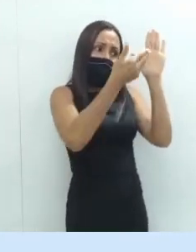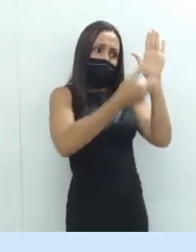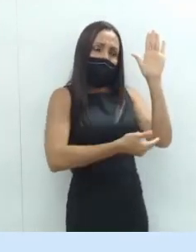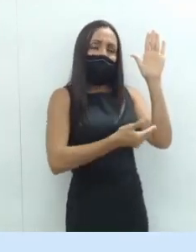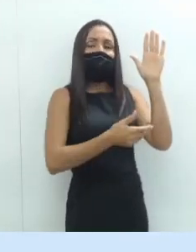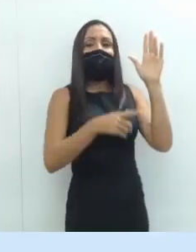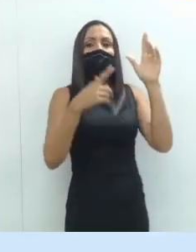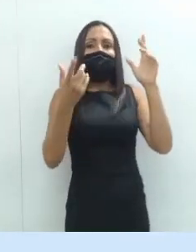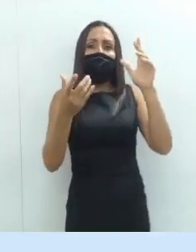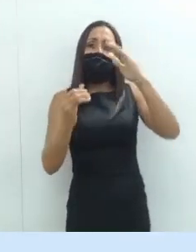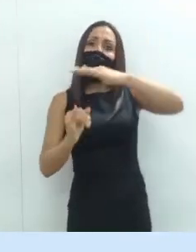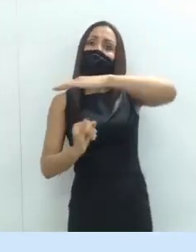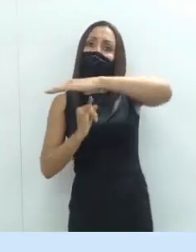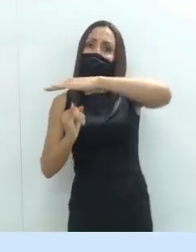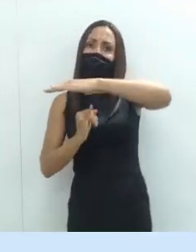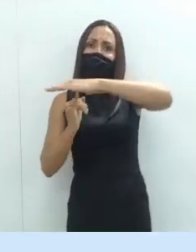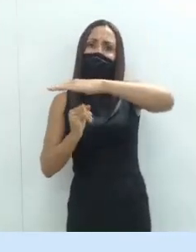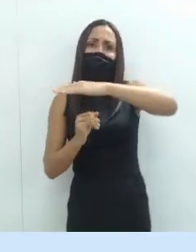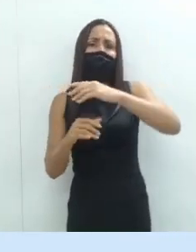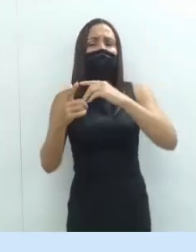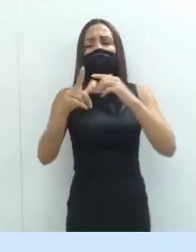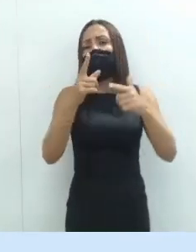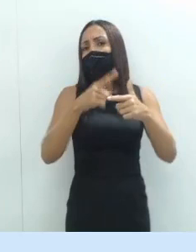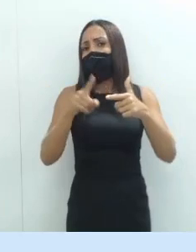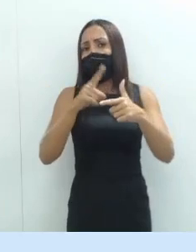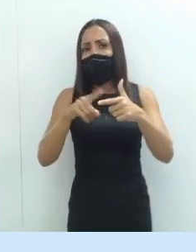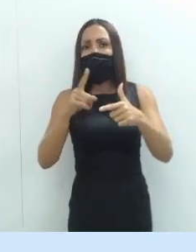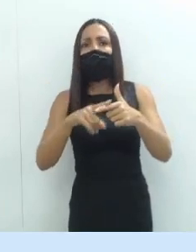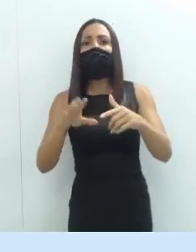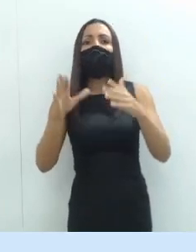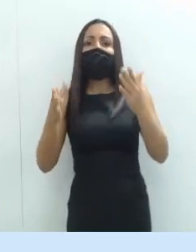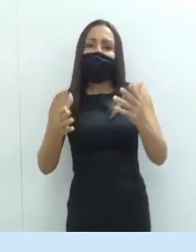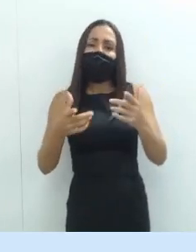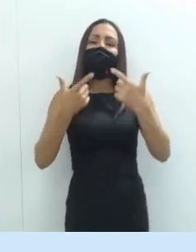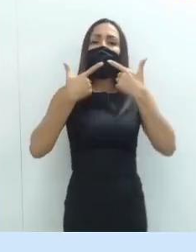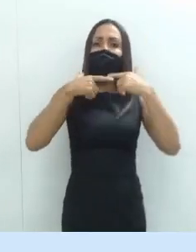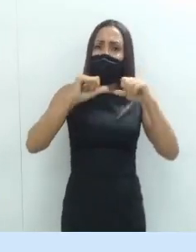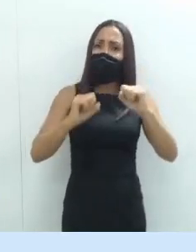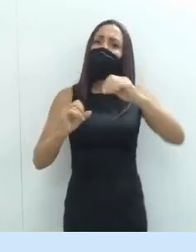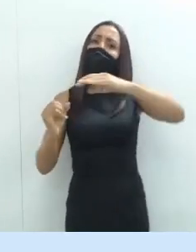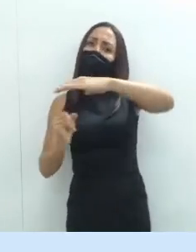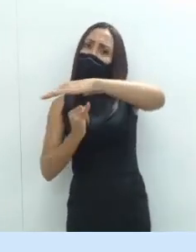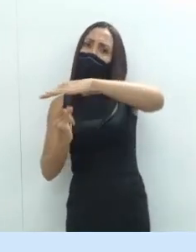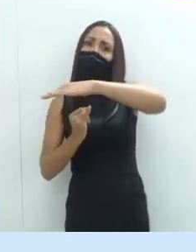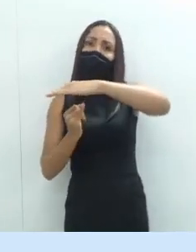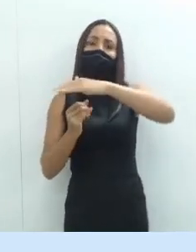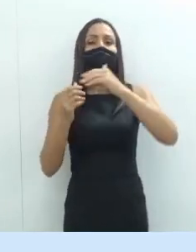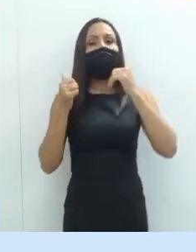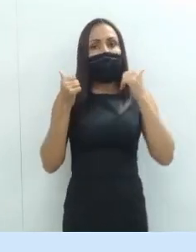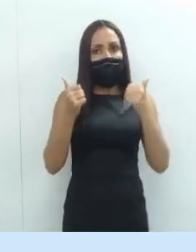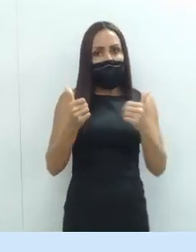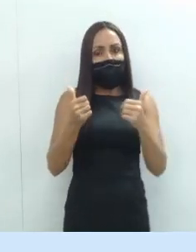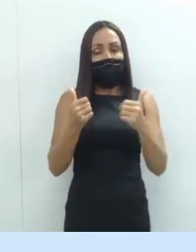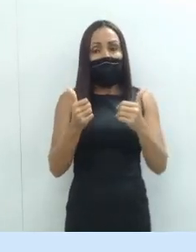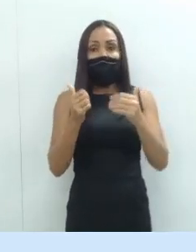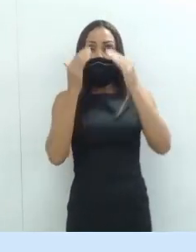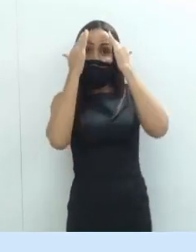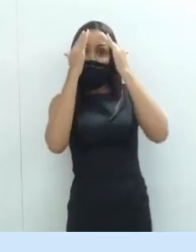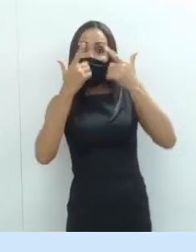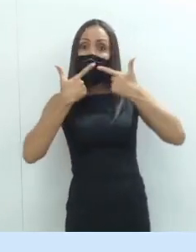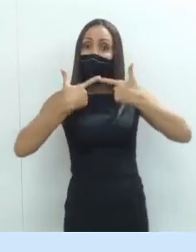já é mais informal, não tem problema você também utilizar esta linguagem mais informal, tá? A gente tem que respeitar a